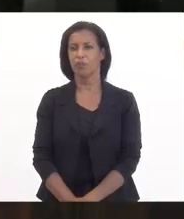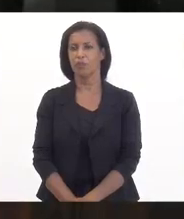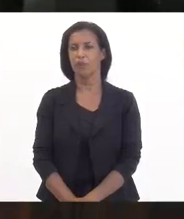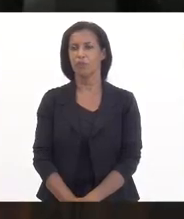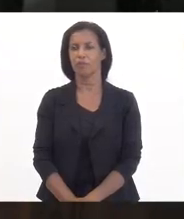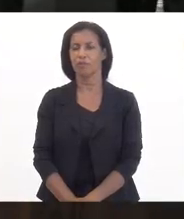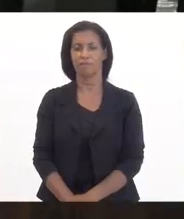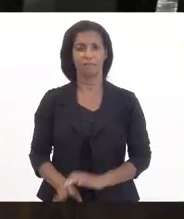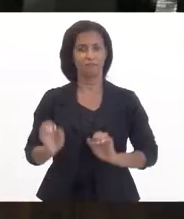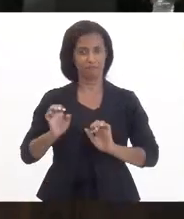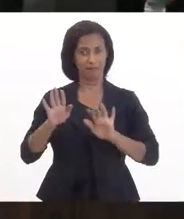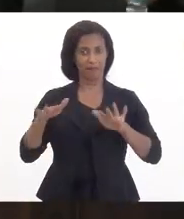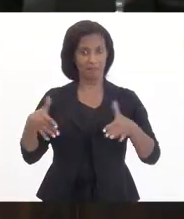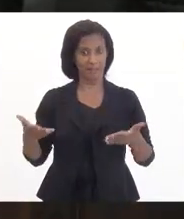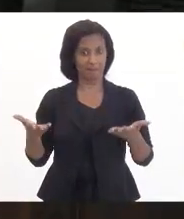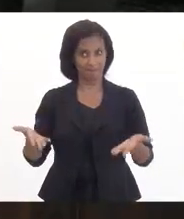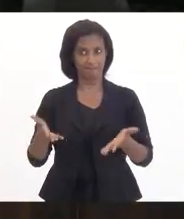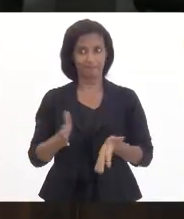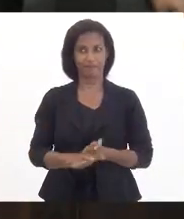Bem,